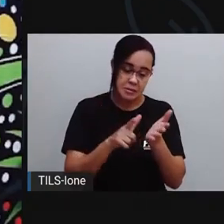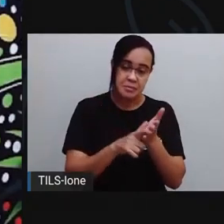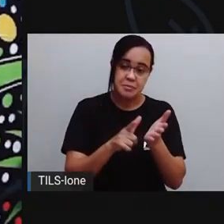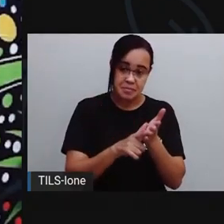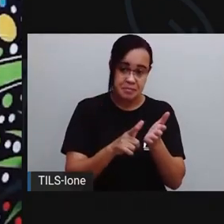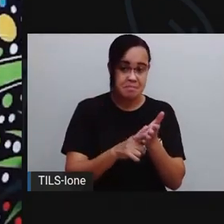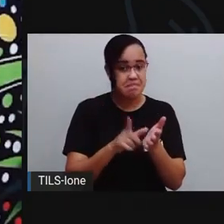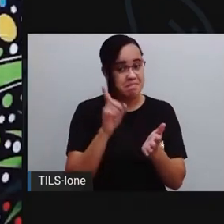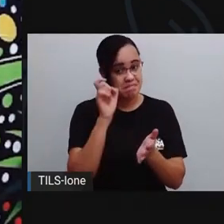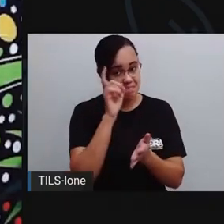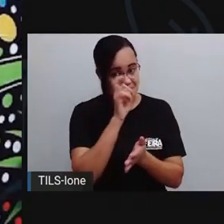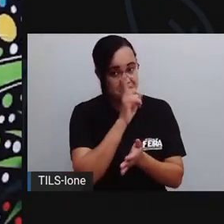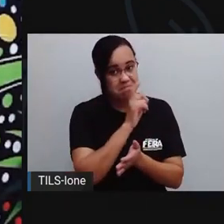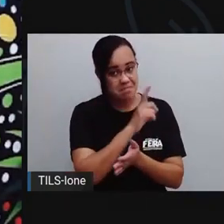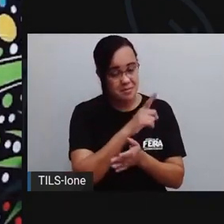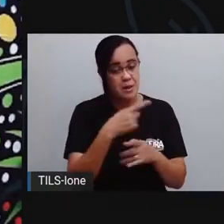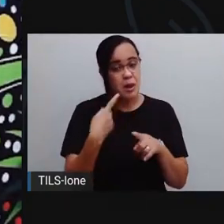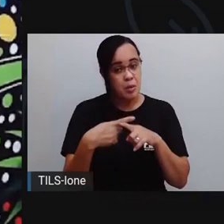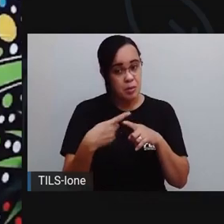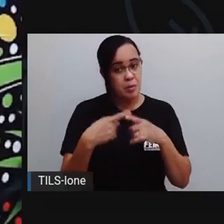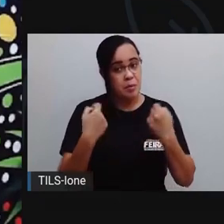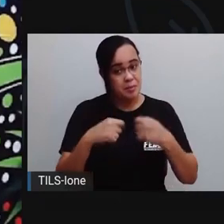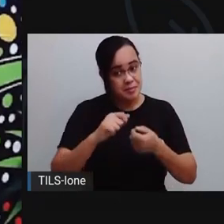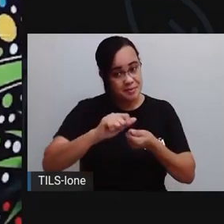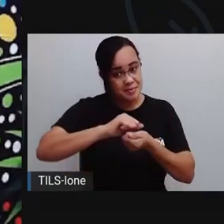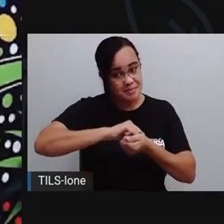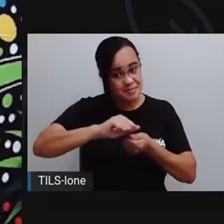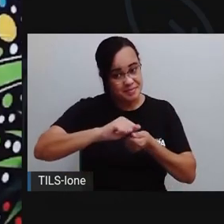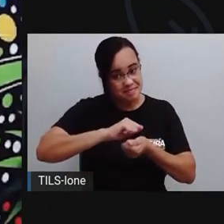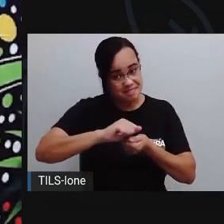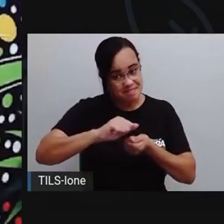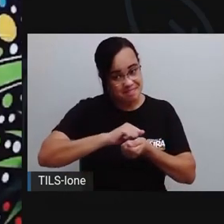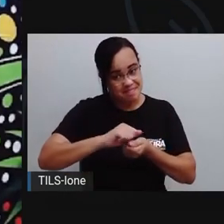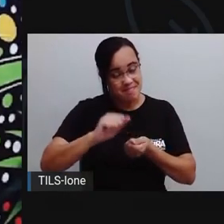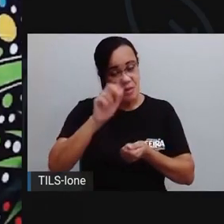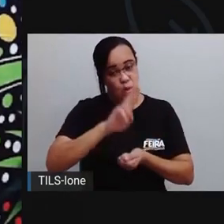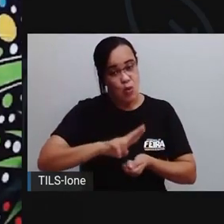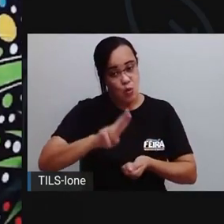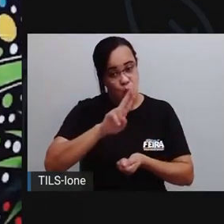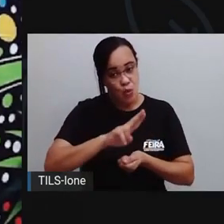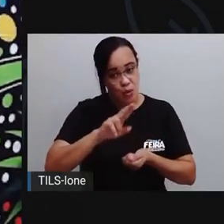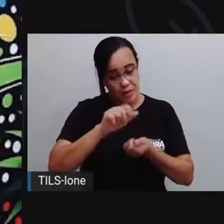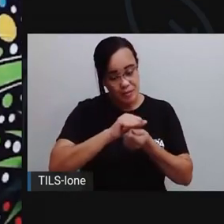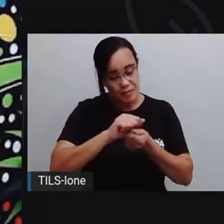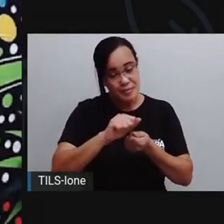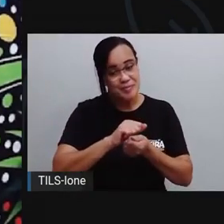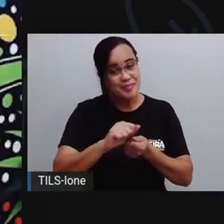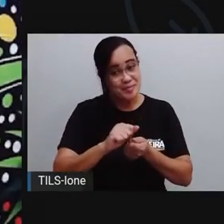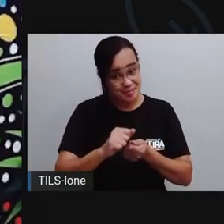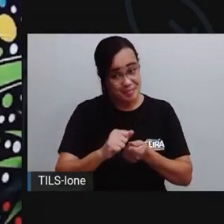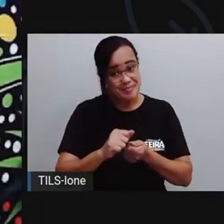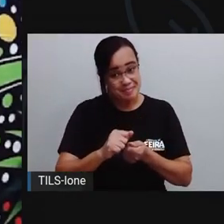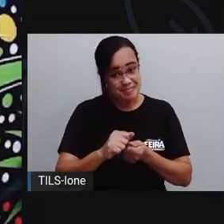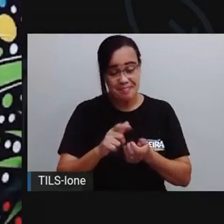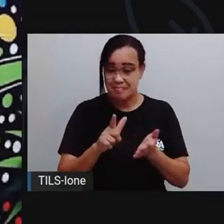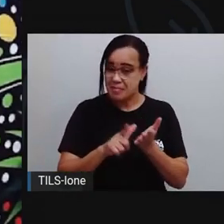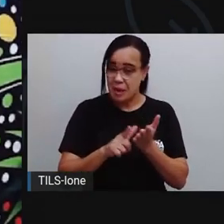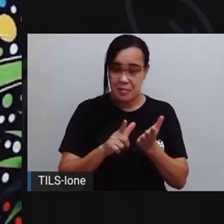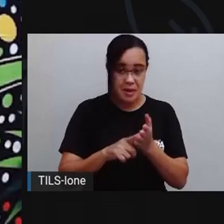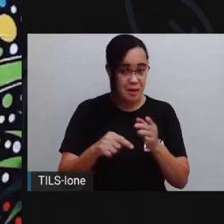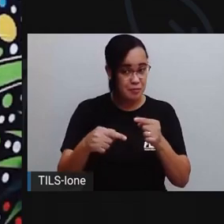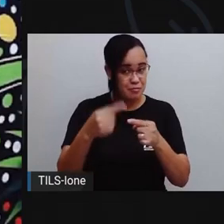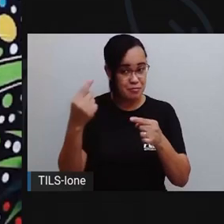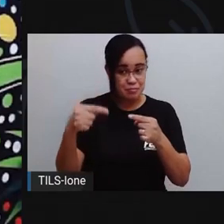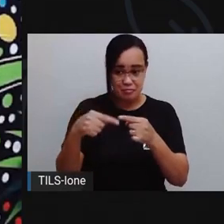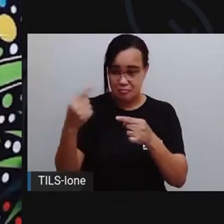De tempos em tempos a gente tem que lavar a meia. Usou, lavou. Então, papel não tem nem como